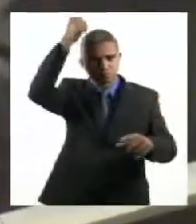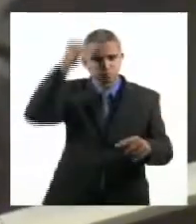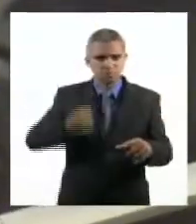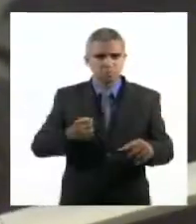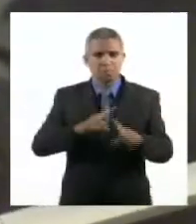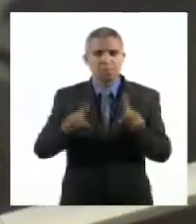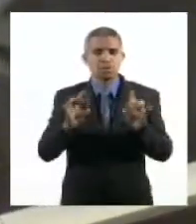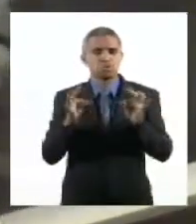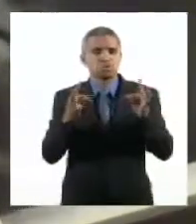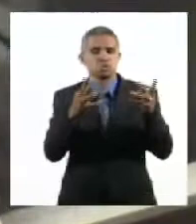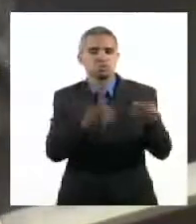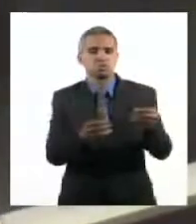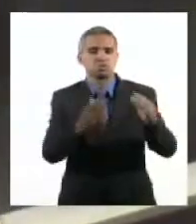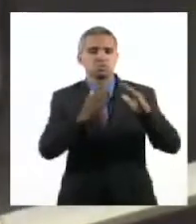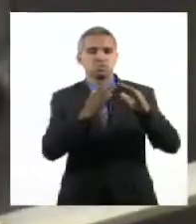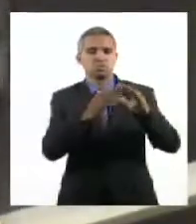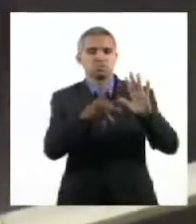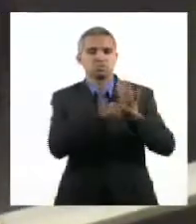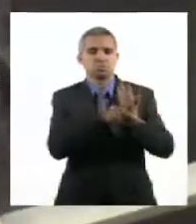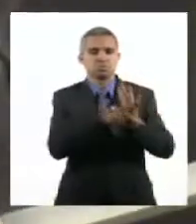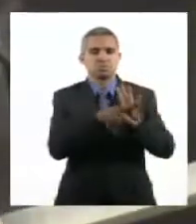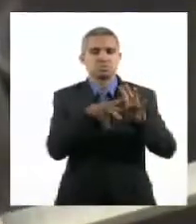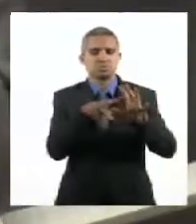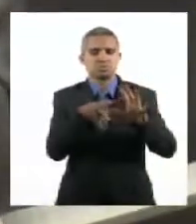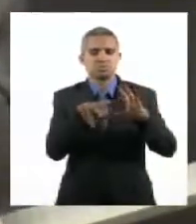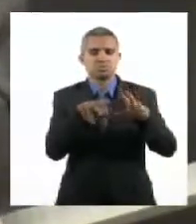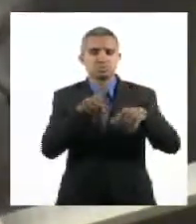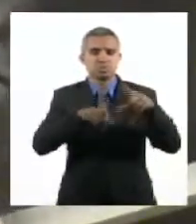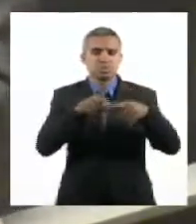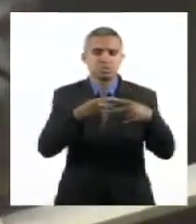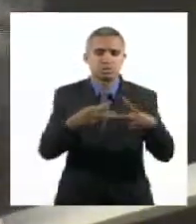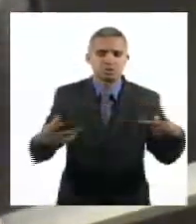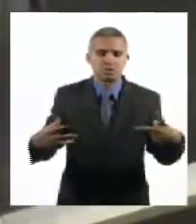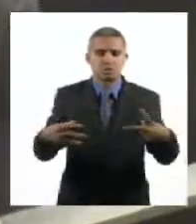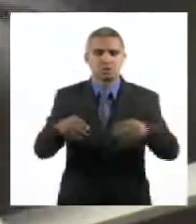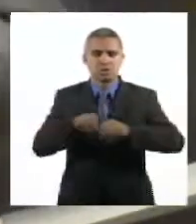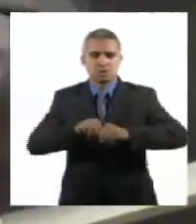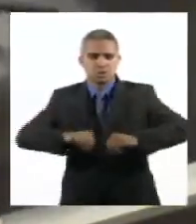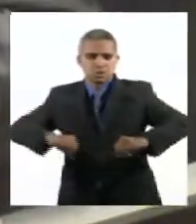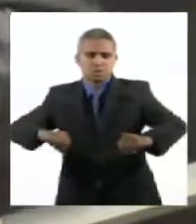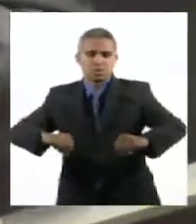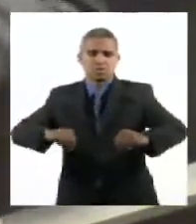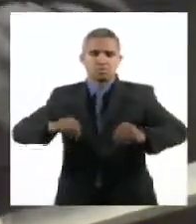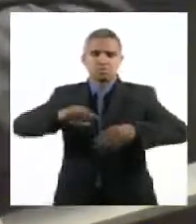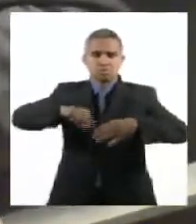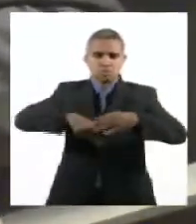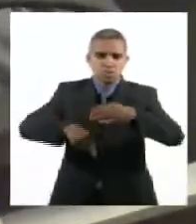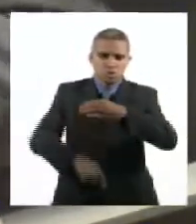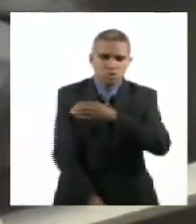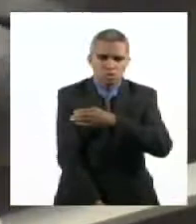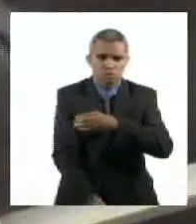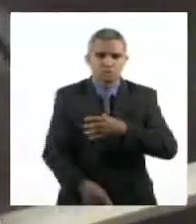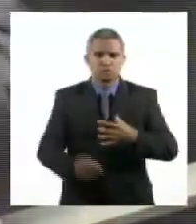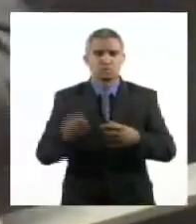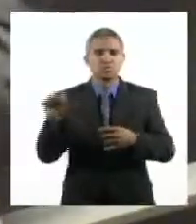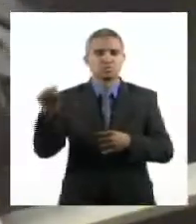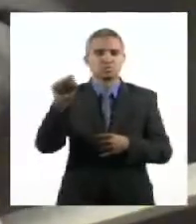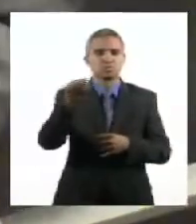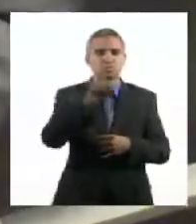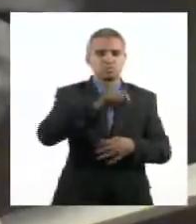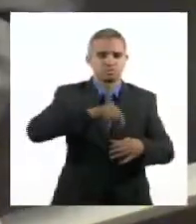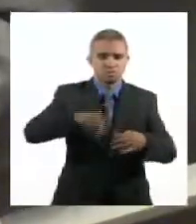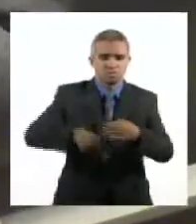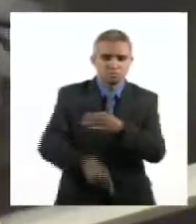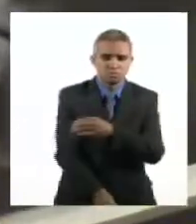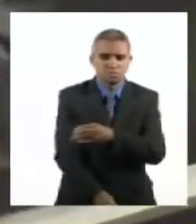estrutura física, de material, de equipamento, tubulações, poços, são vários poços, foram